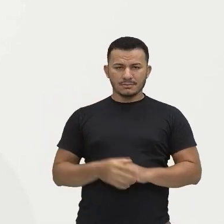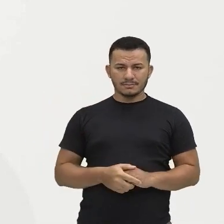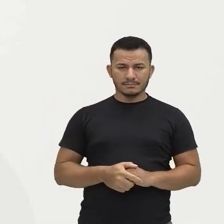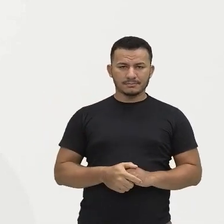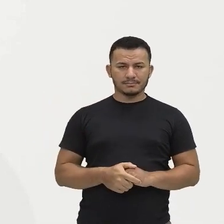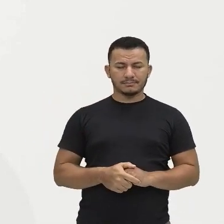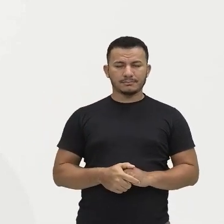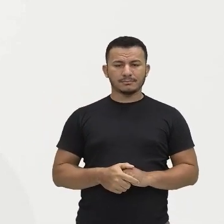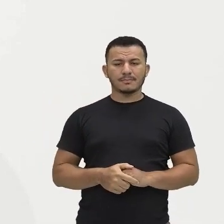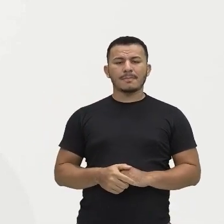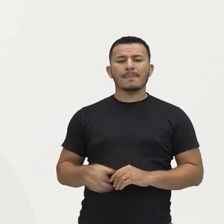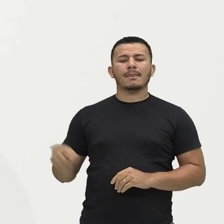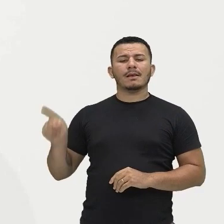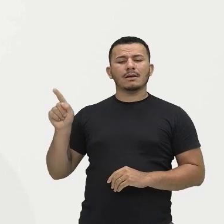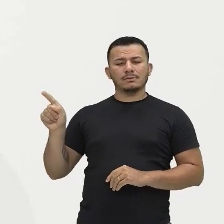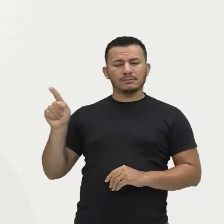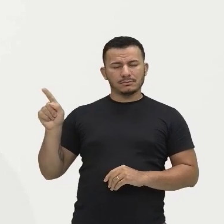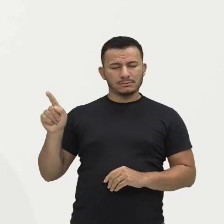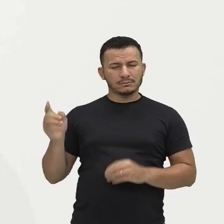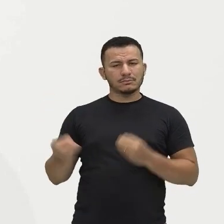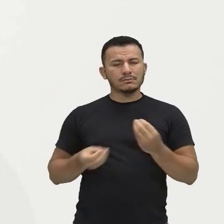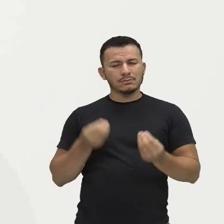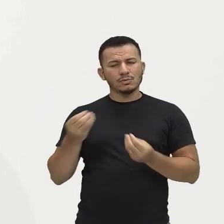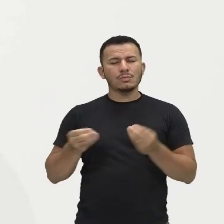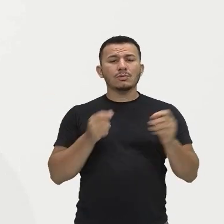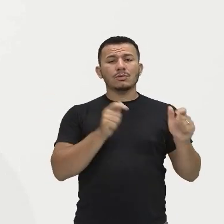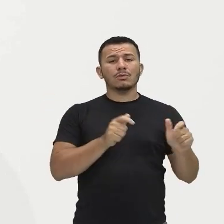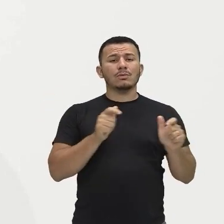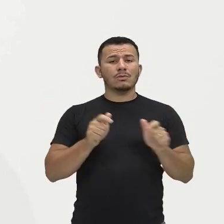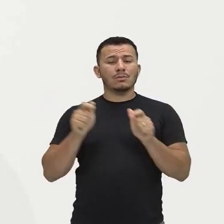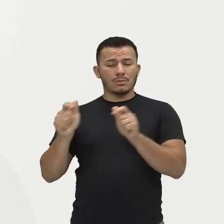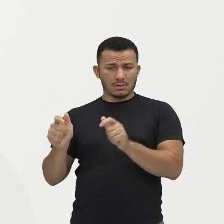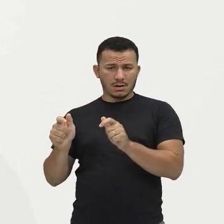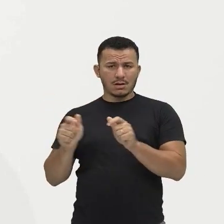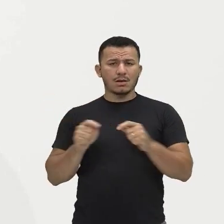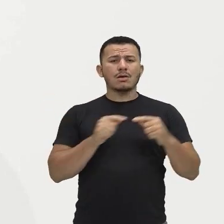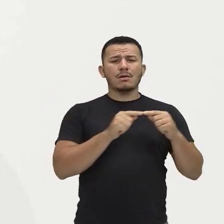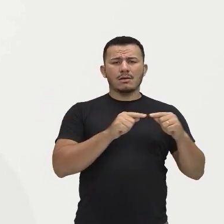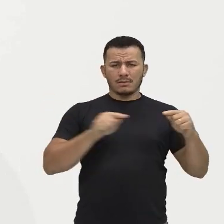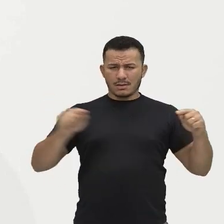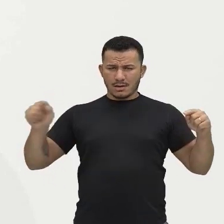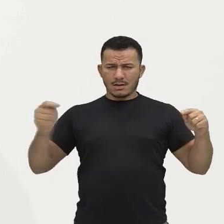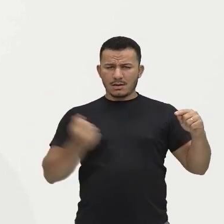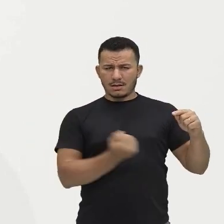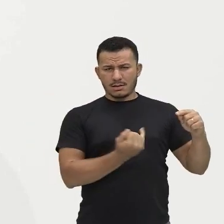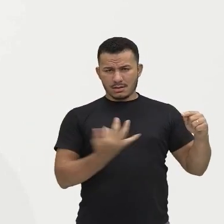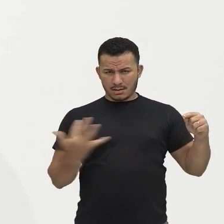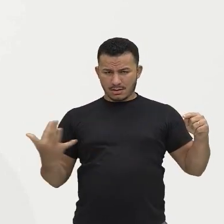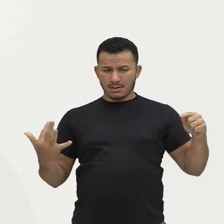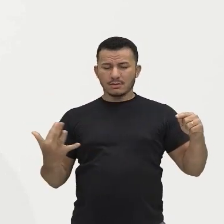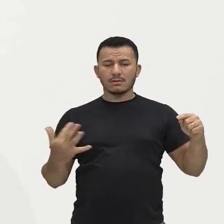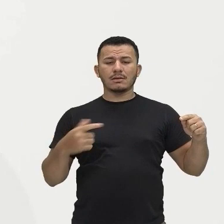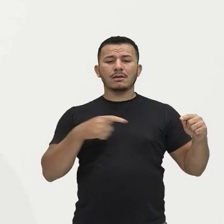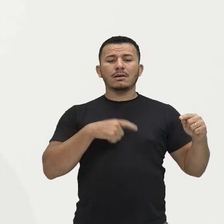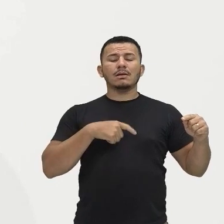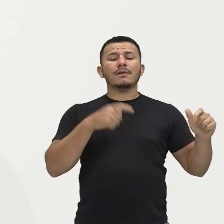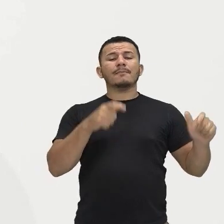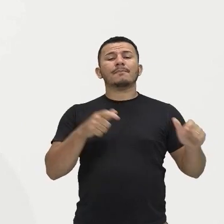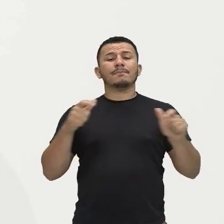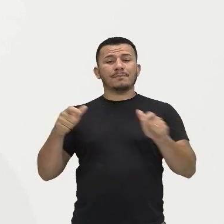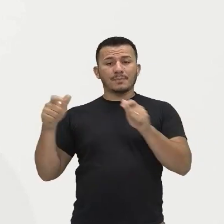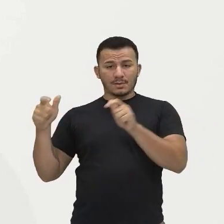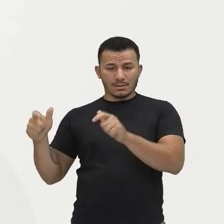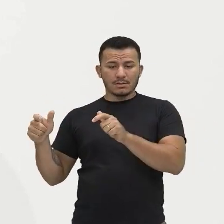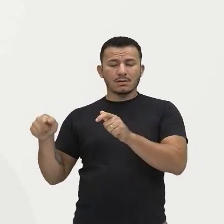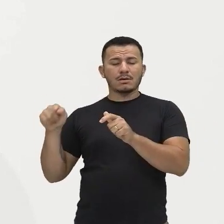vamos entender através dos posicionamentos na reta. Olha só, eu estou nesta posição